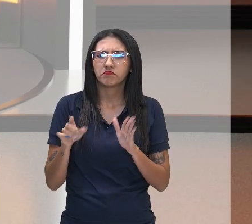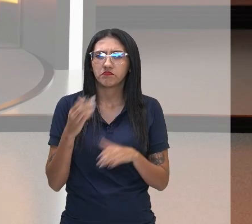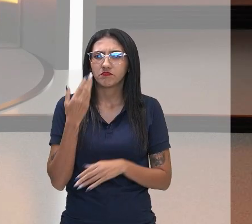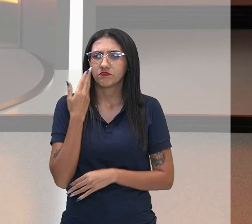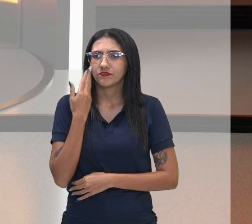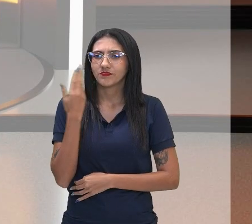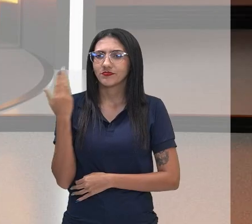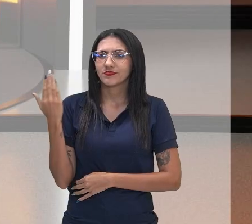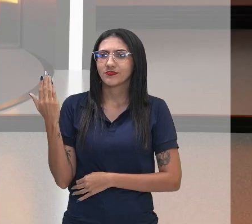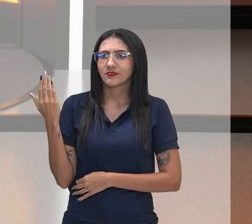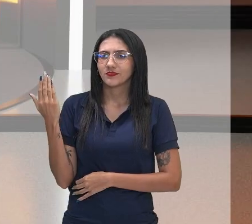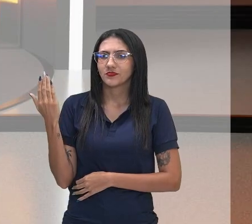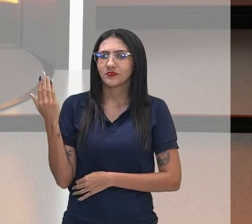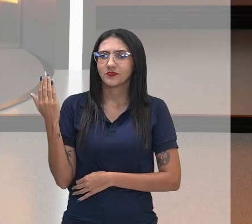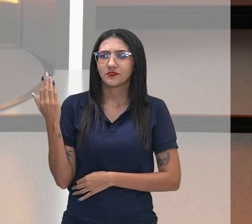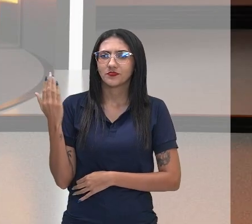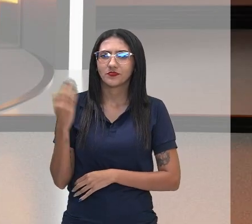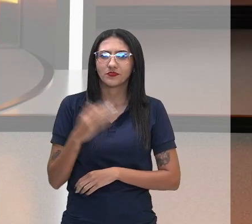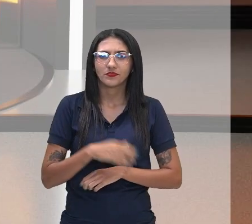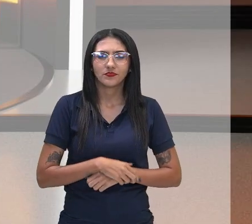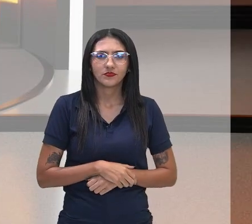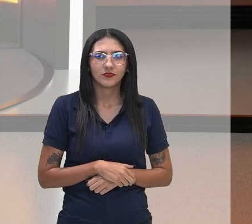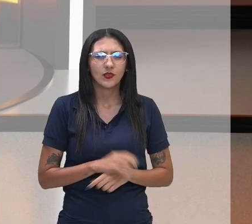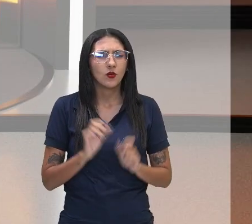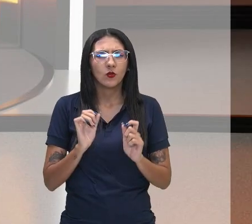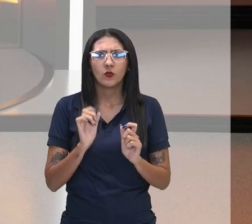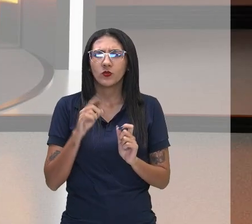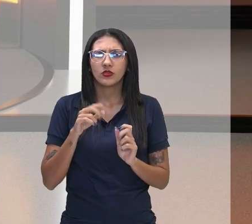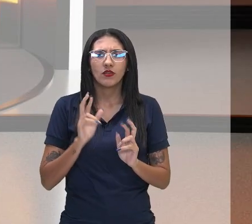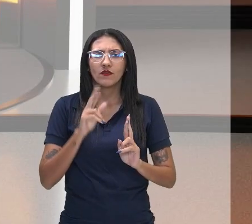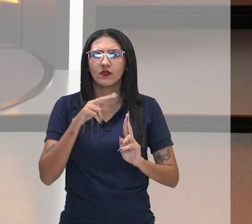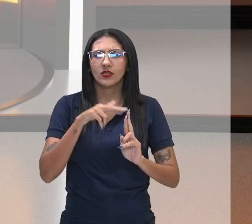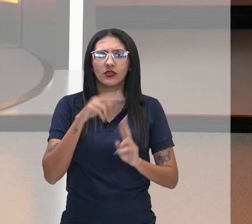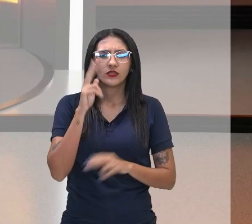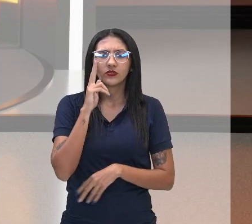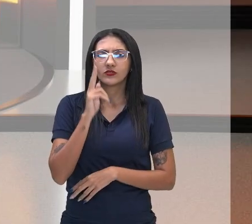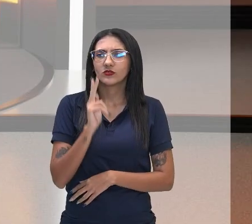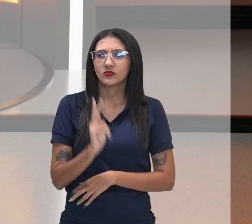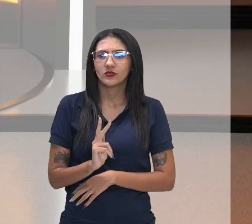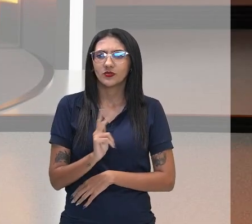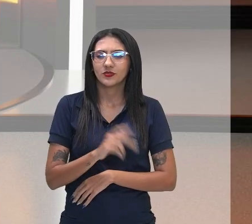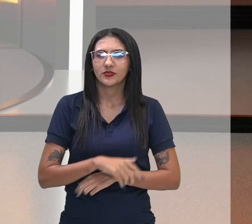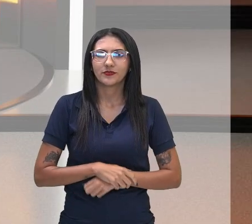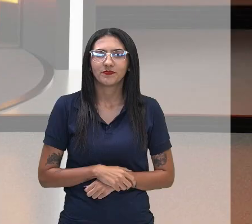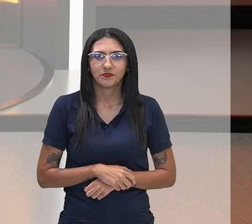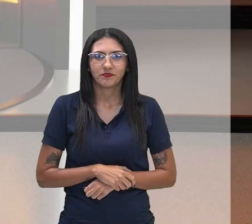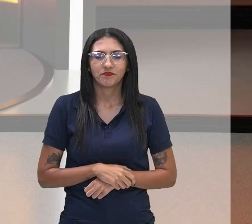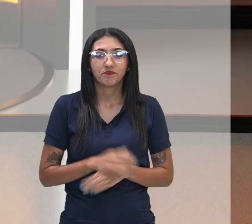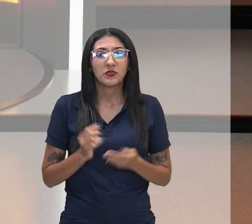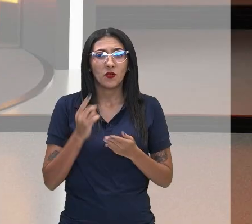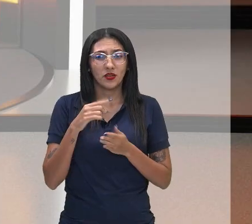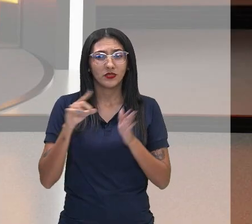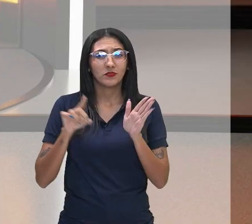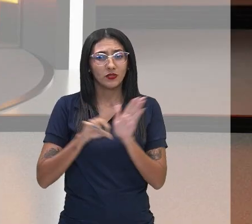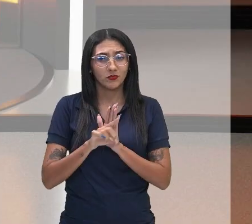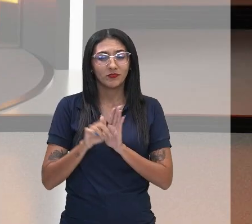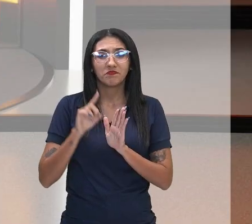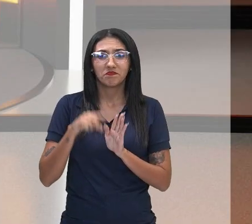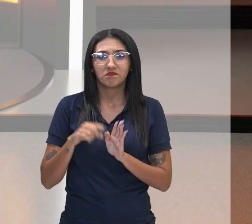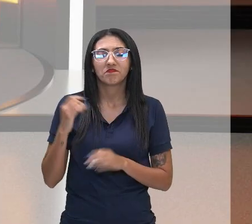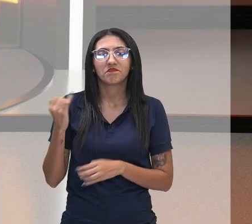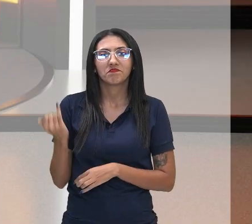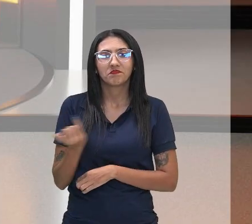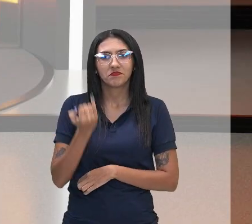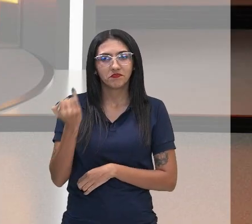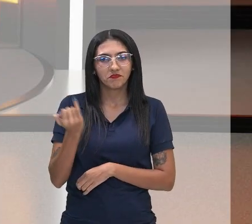que são fontes históricas? Essa pergunta, ela é primordial